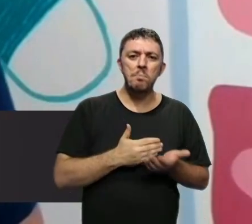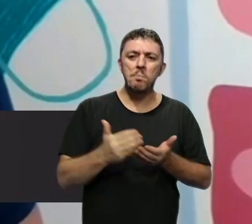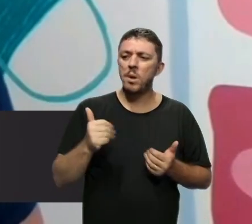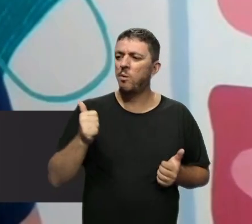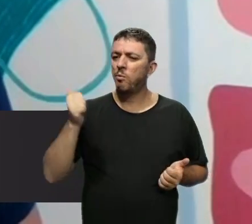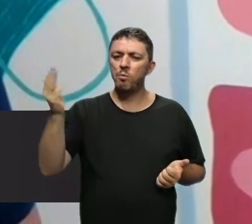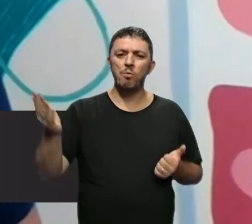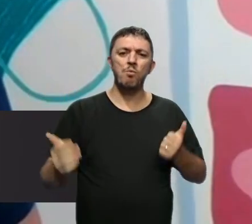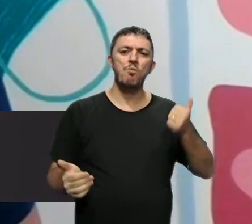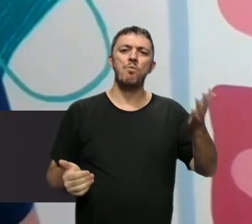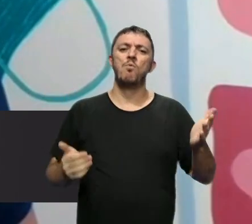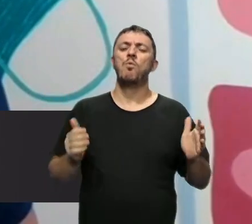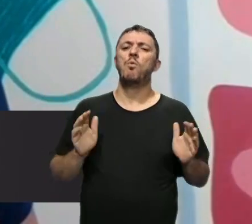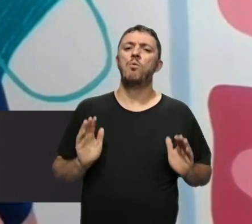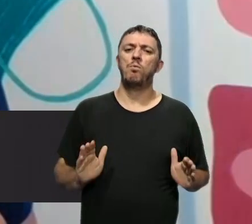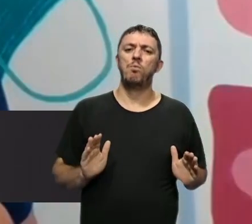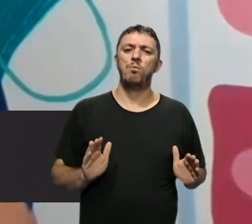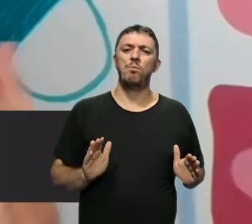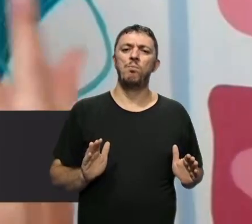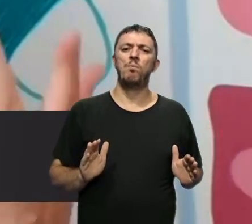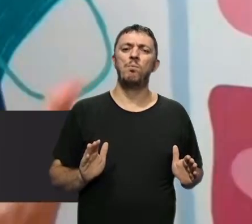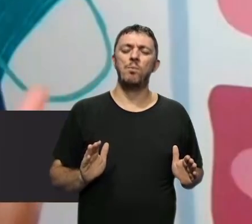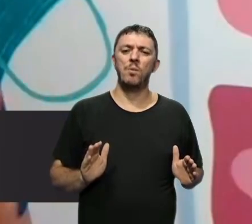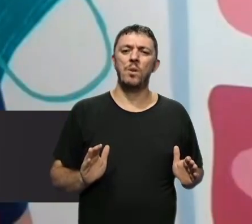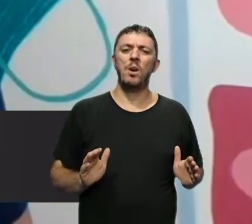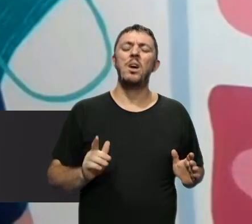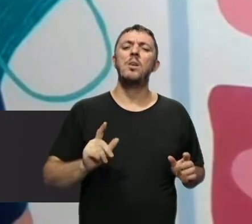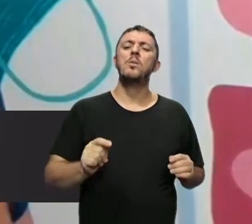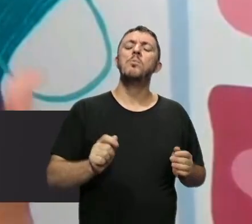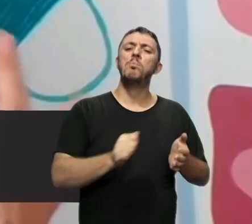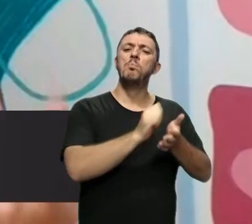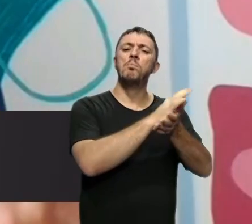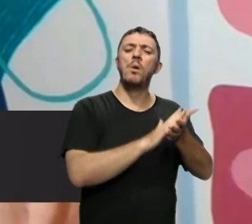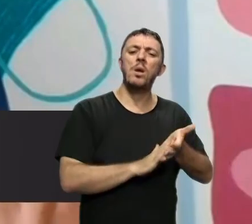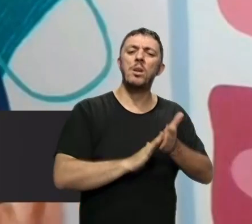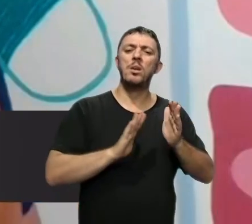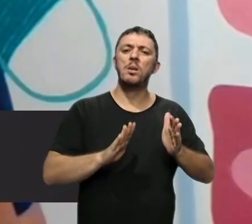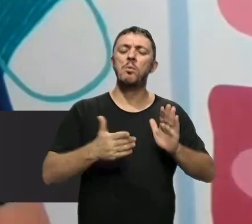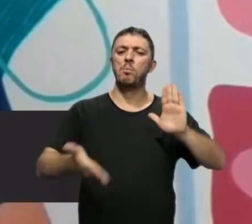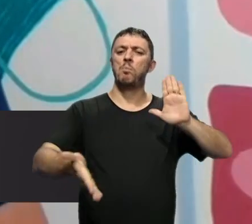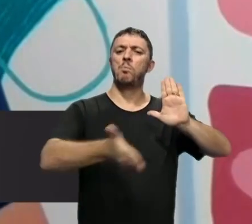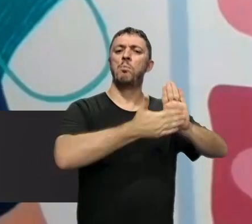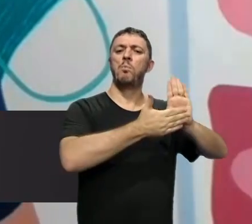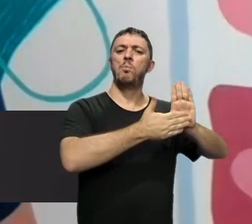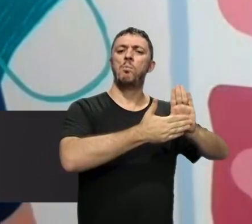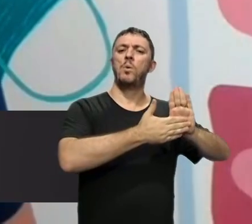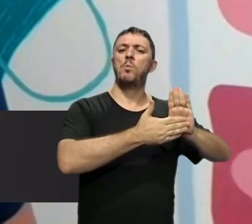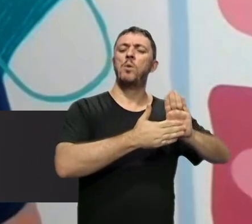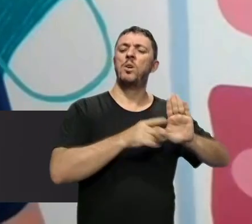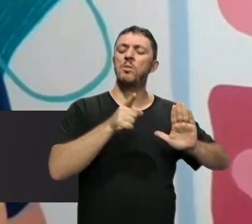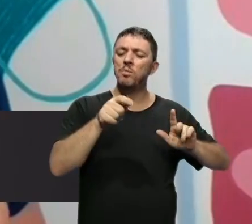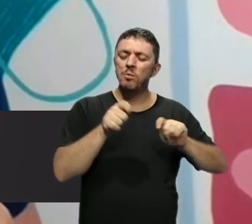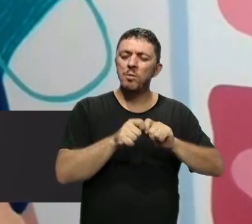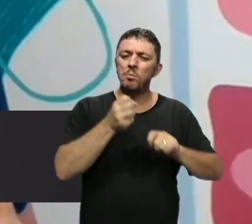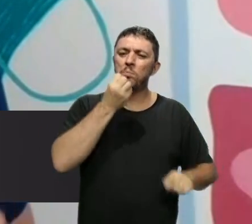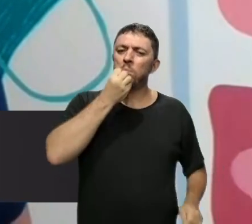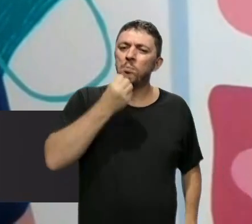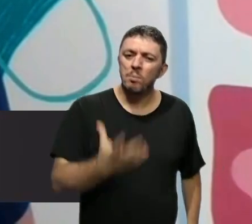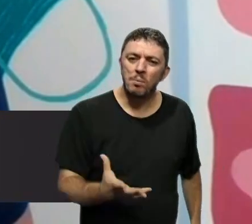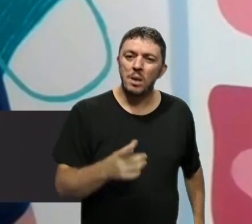fora por uma atividade, por uma proposta que você já faz bem, que você